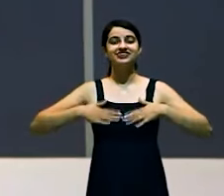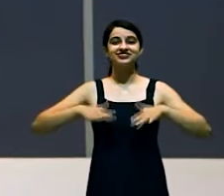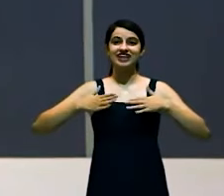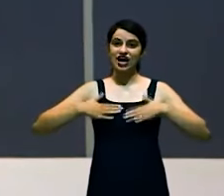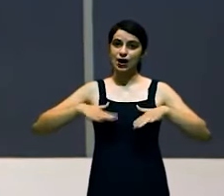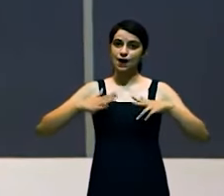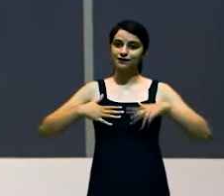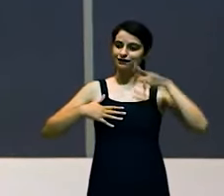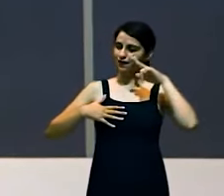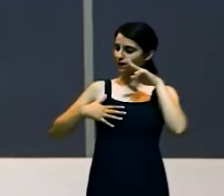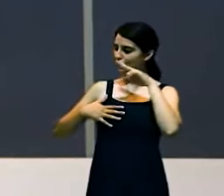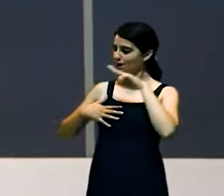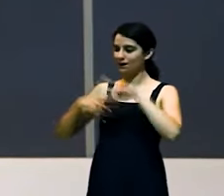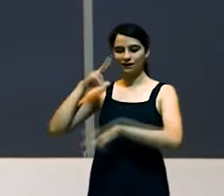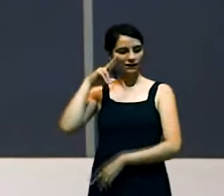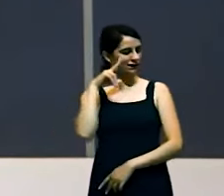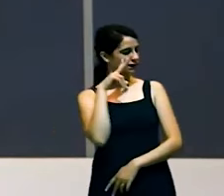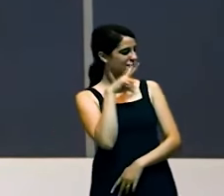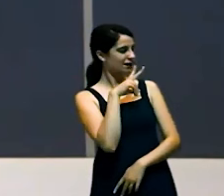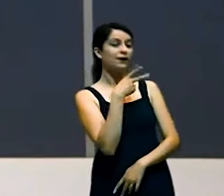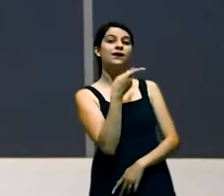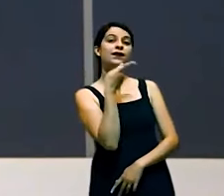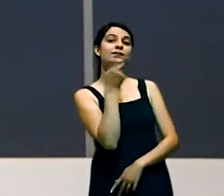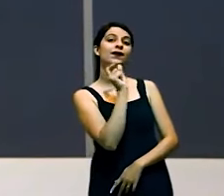teu irmão, me atrapalha não, irmão.